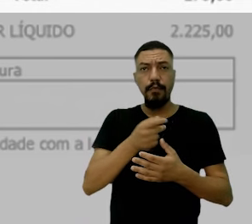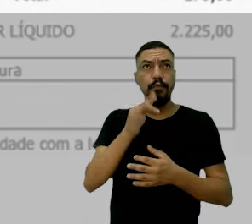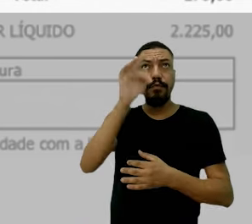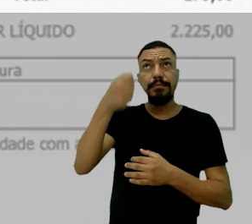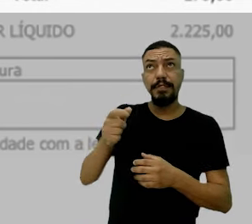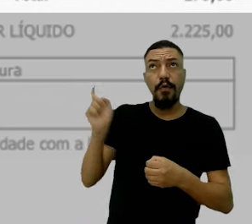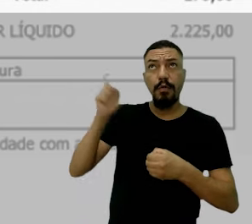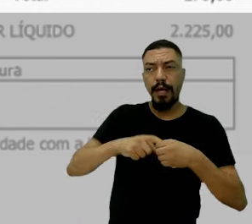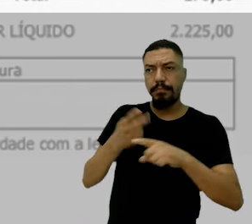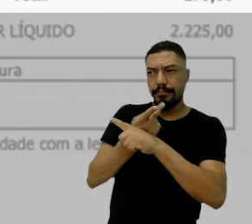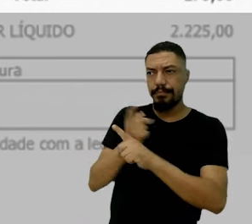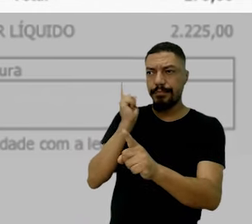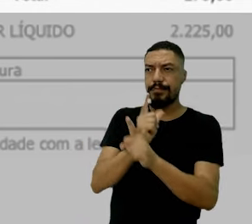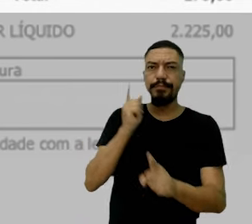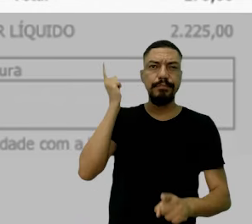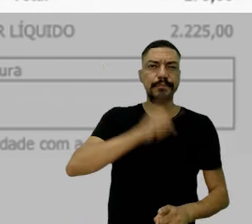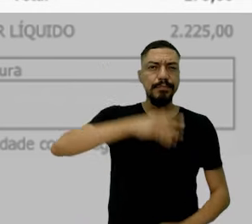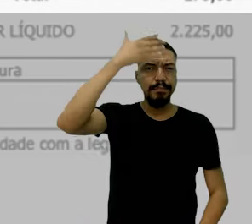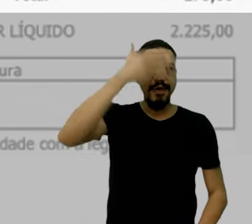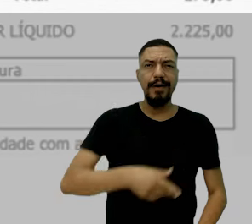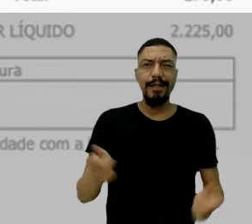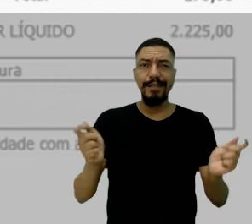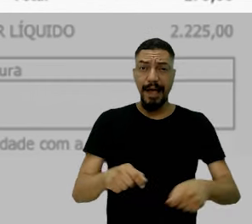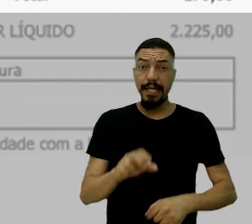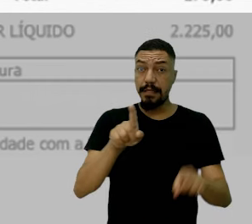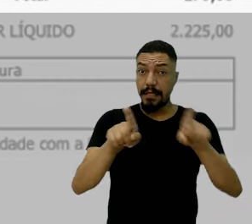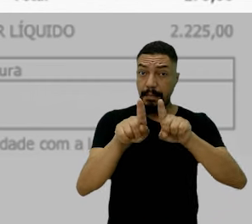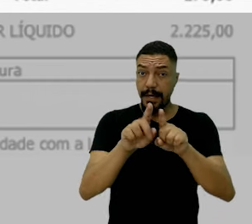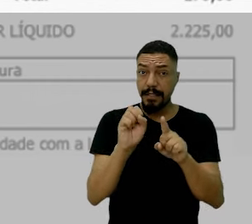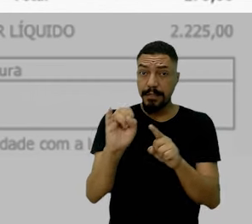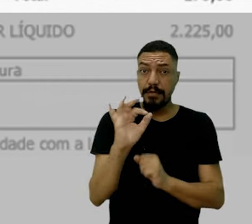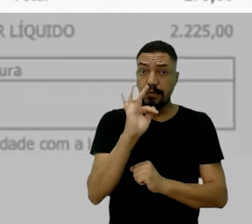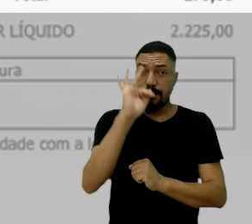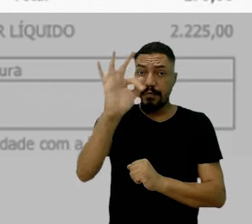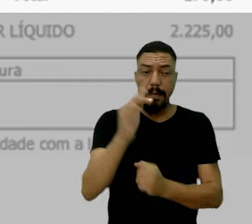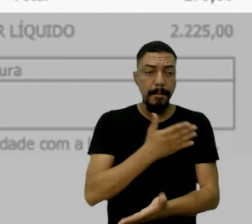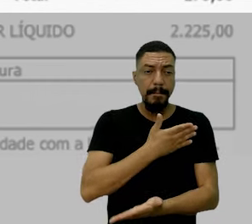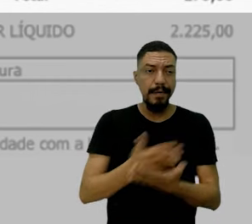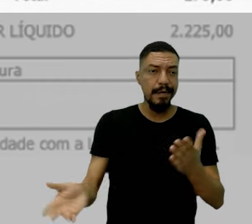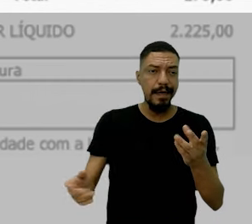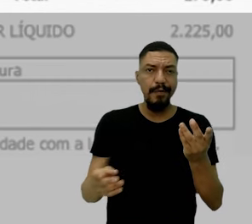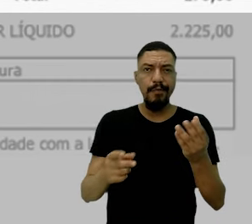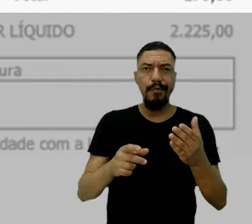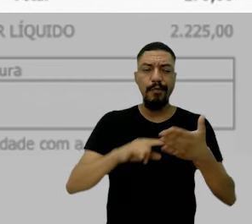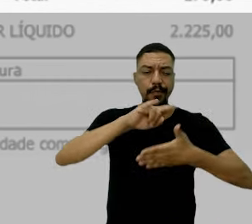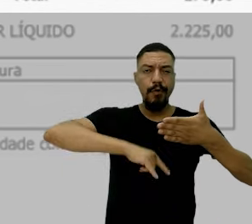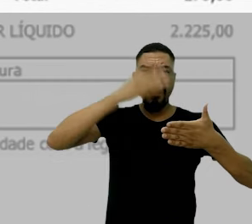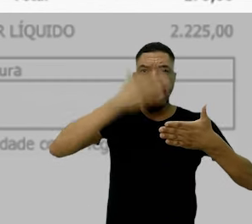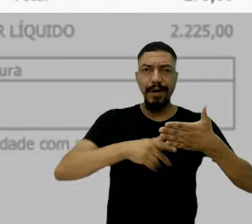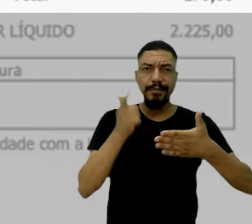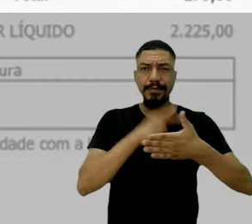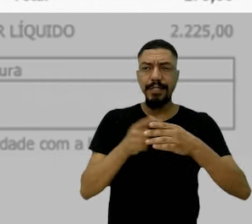os dados, tem todos os rastreios, e isso facilita muito a vida de vocês. Também, se porventura perdeu